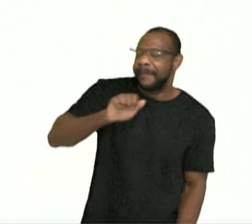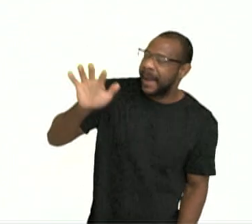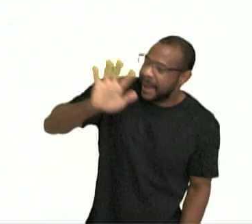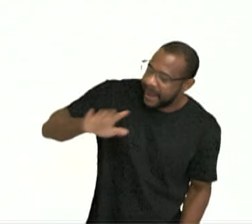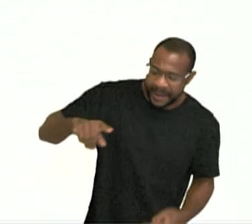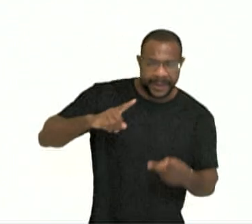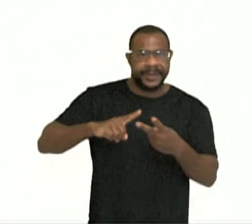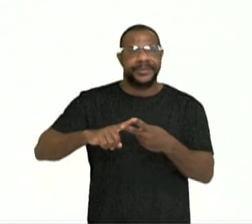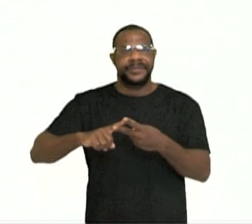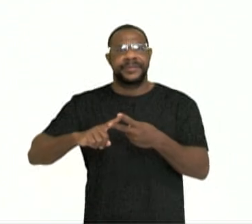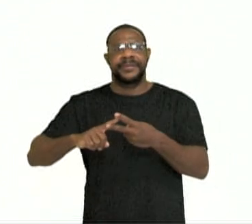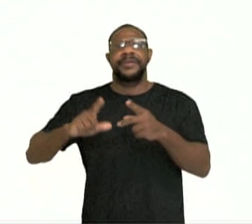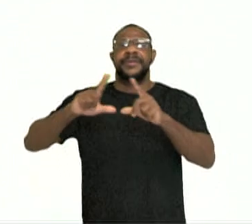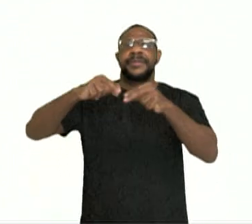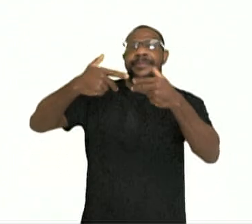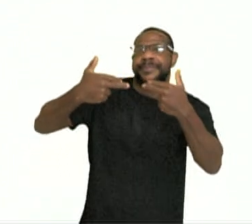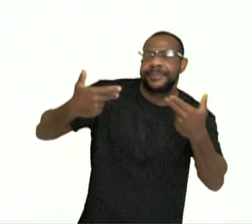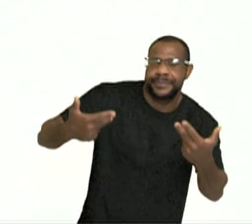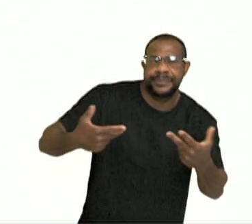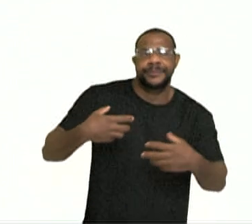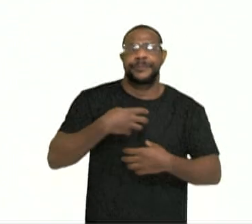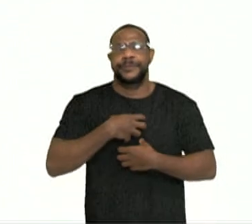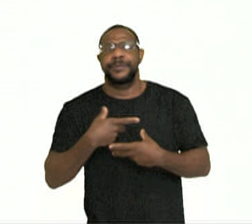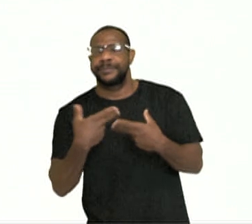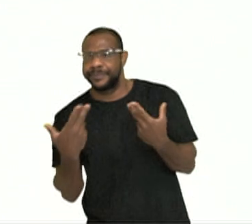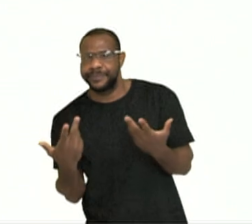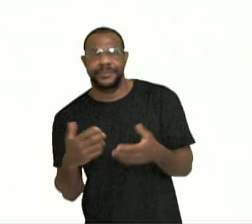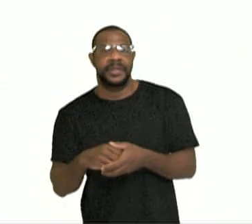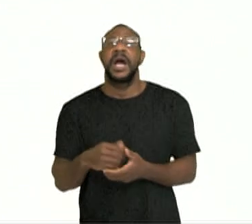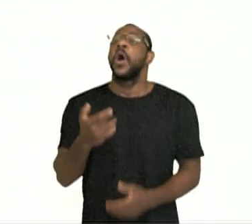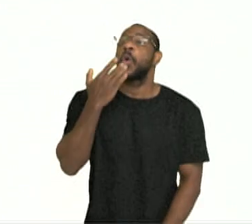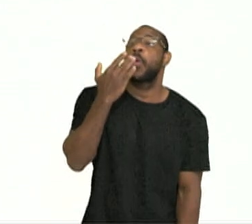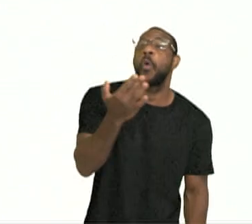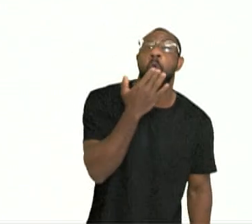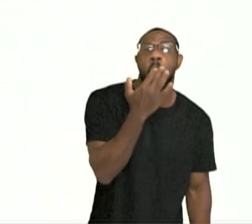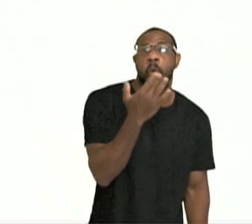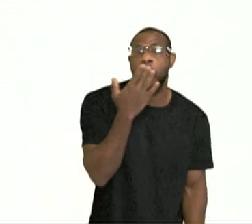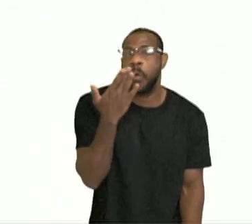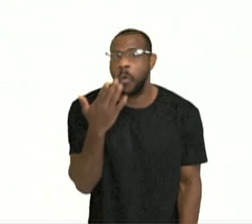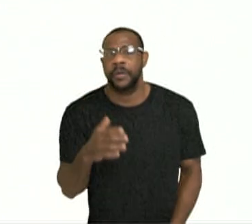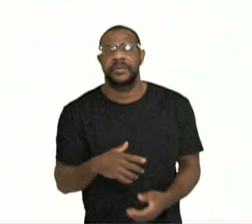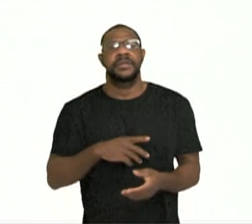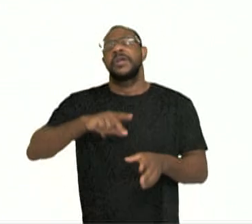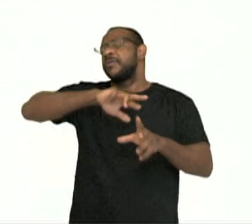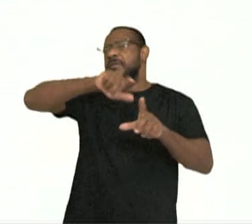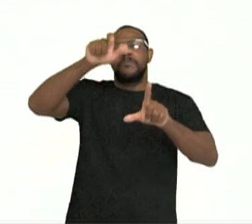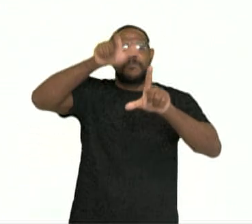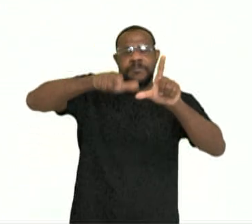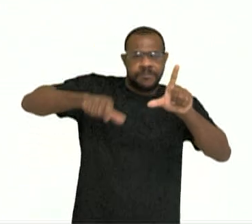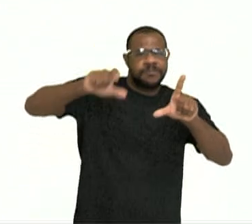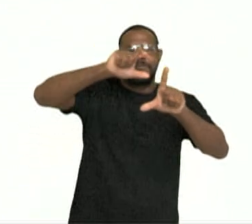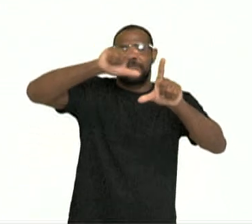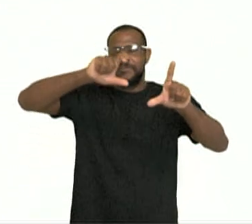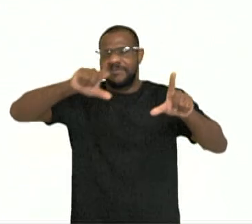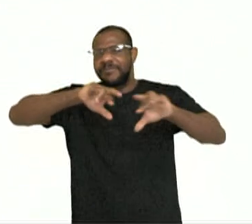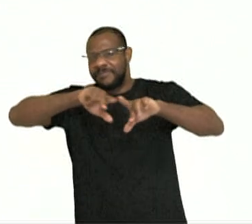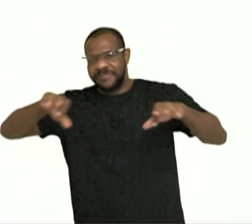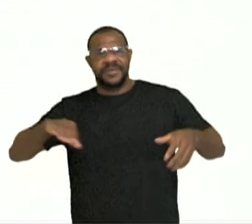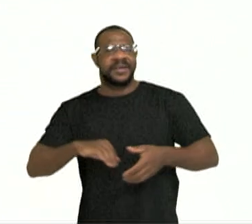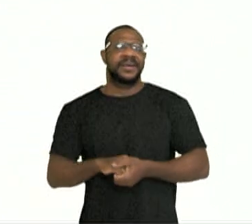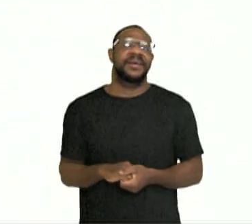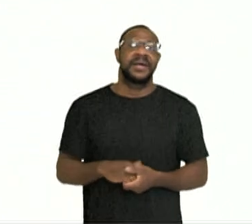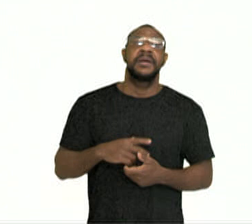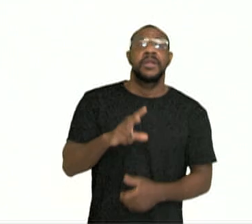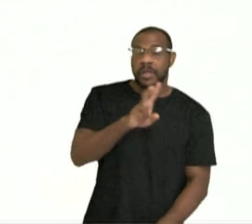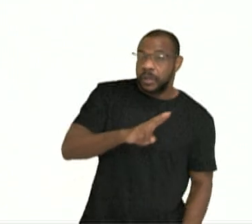diferentes formas, né? Então isso é bem importante. As cores e vários outros itens. Então ele utiliza a linguagem gráfica